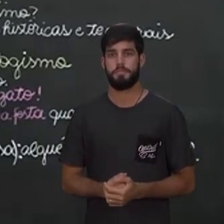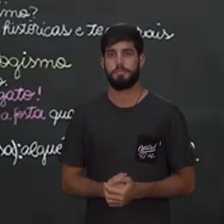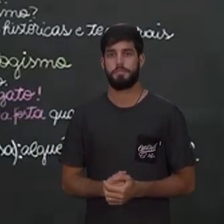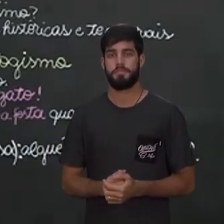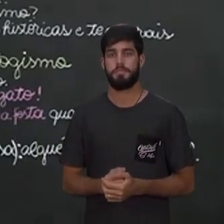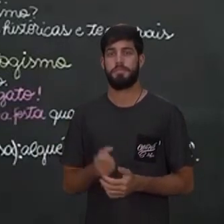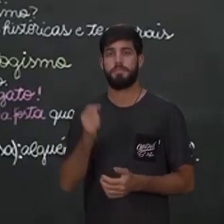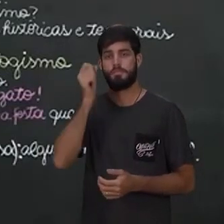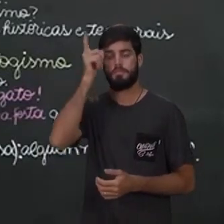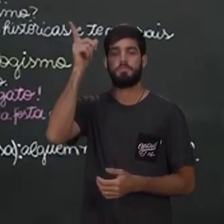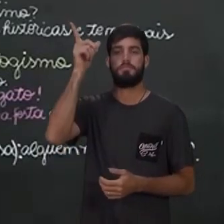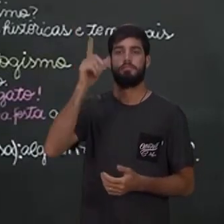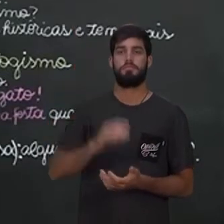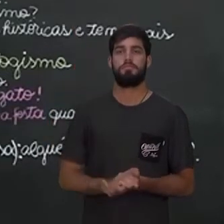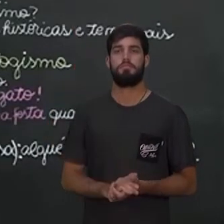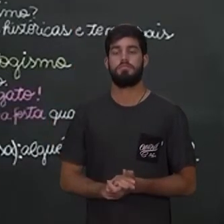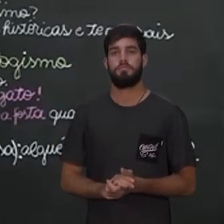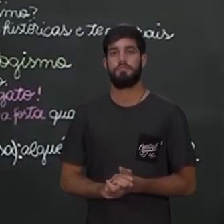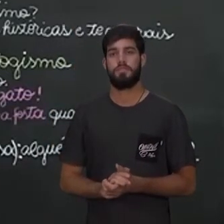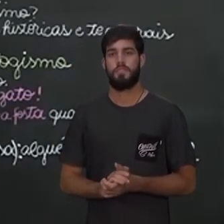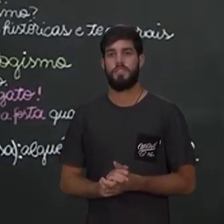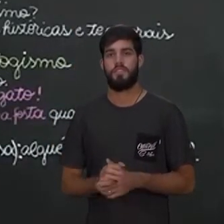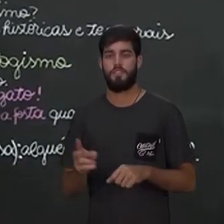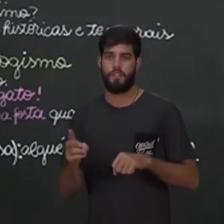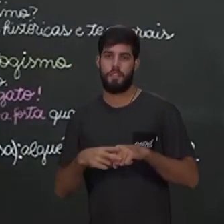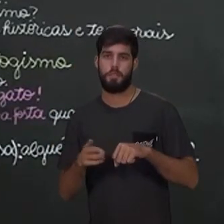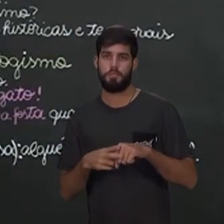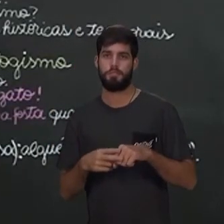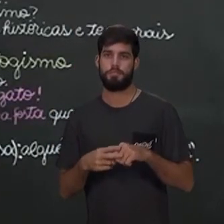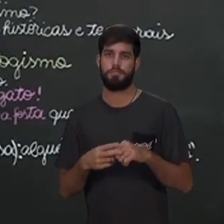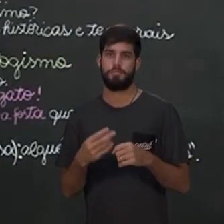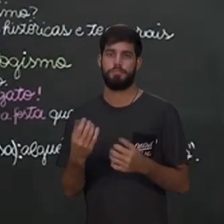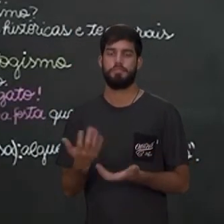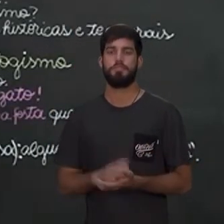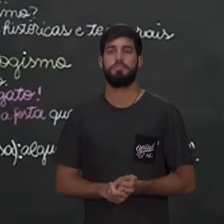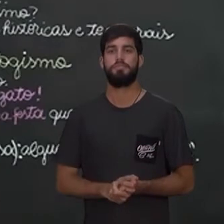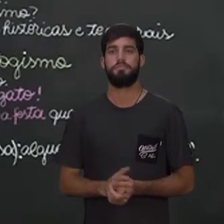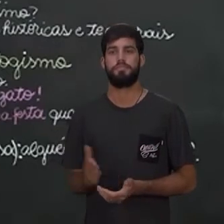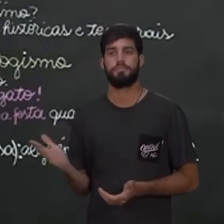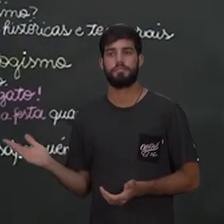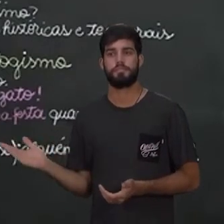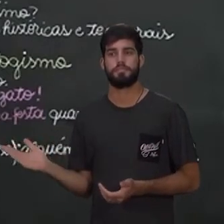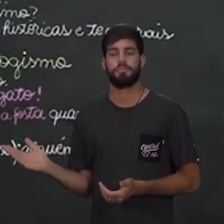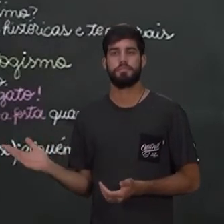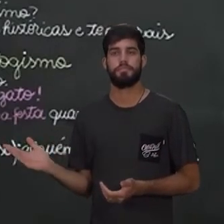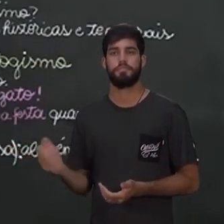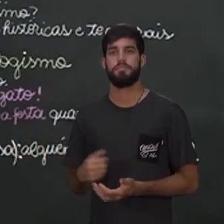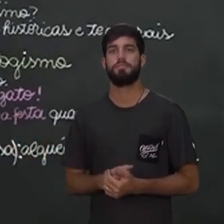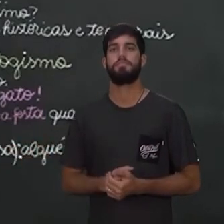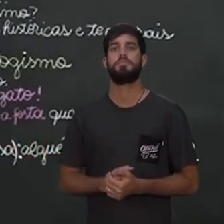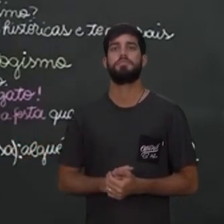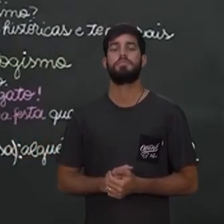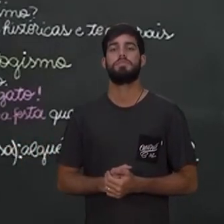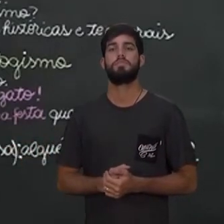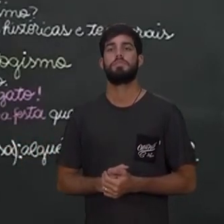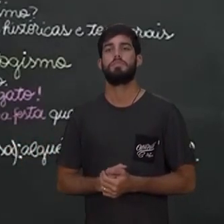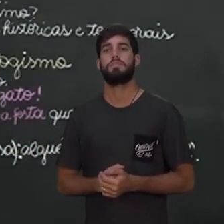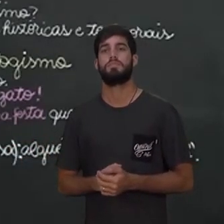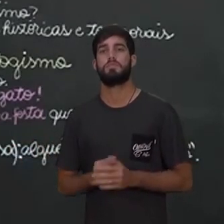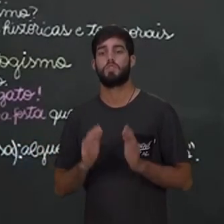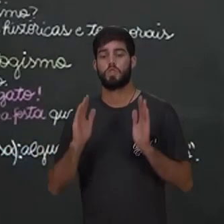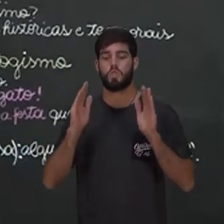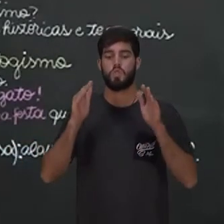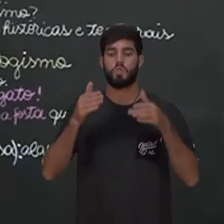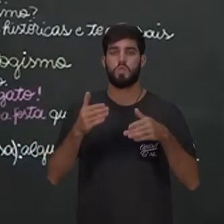acabou inventando, criando esse verbo por uma necessidade comunicativa. O neologismo semântico, que é esse voltado